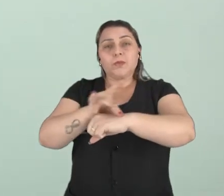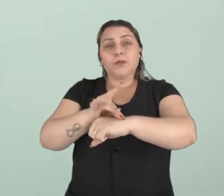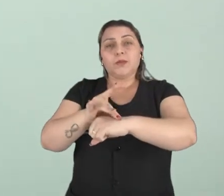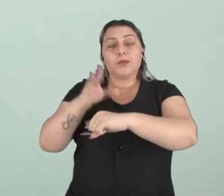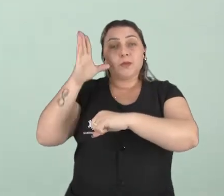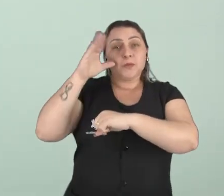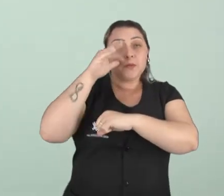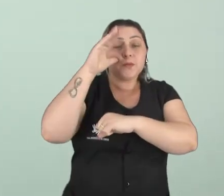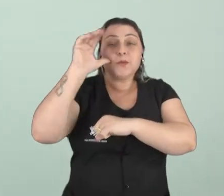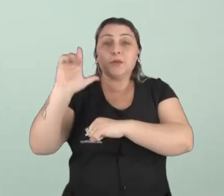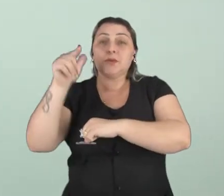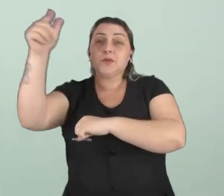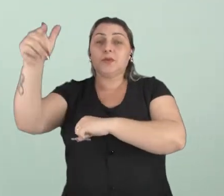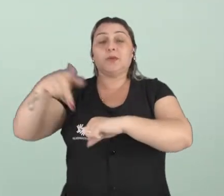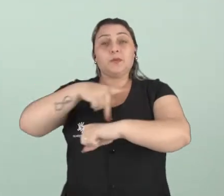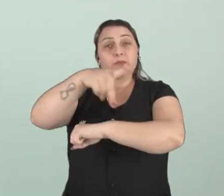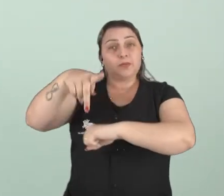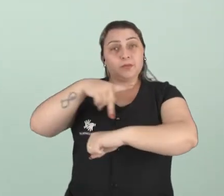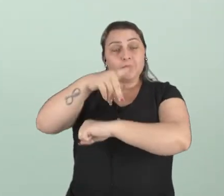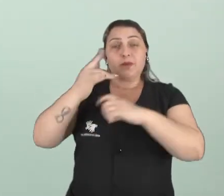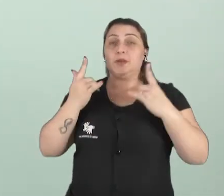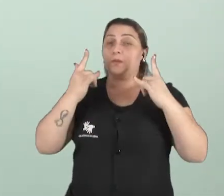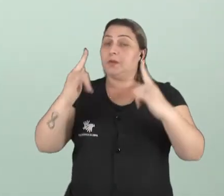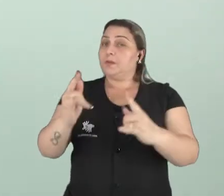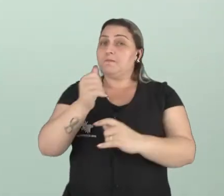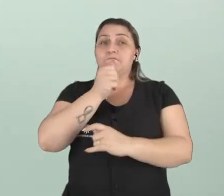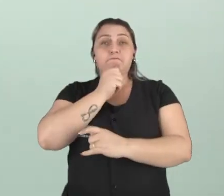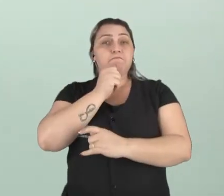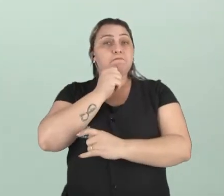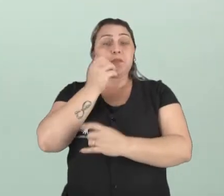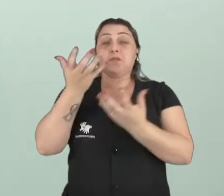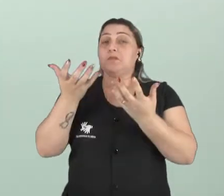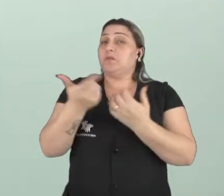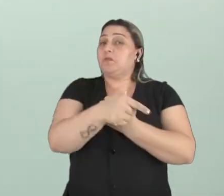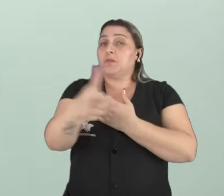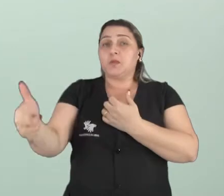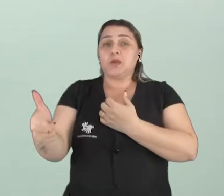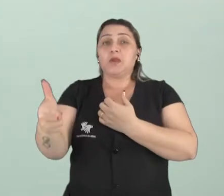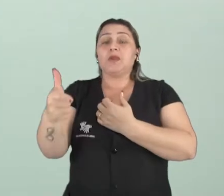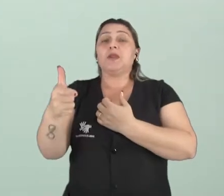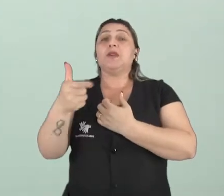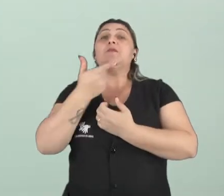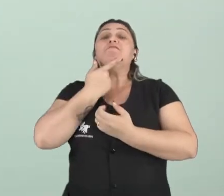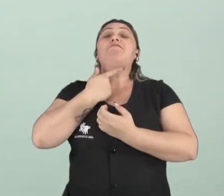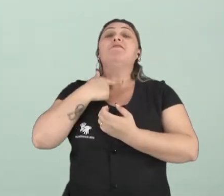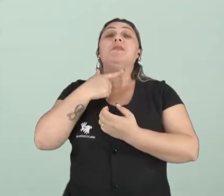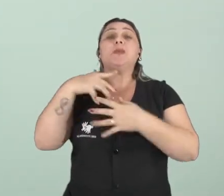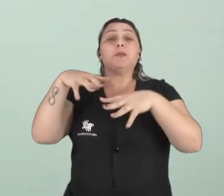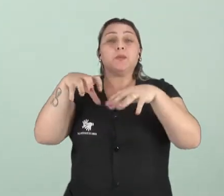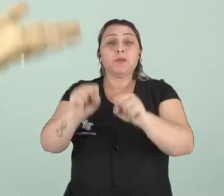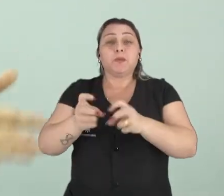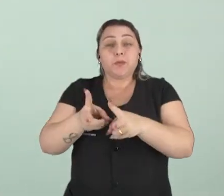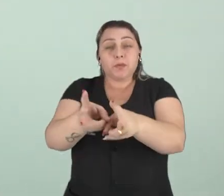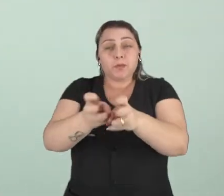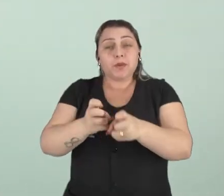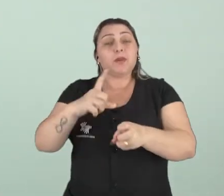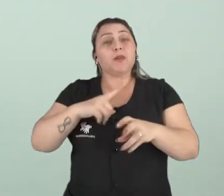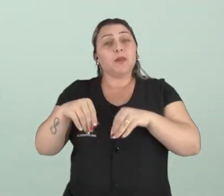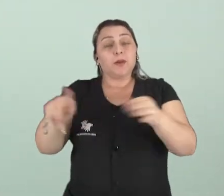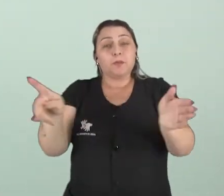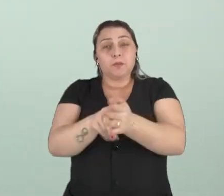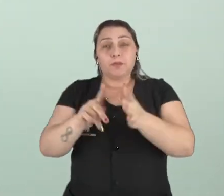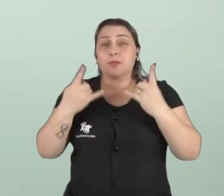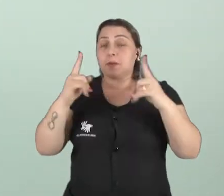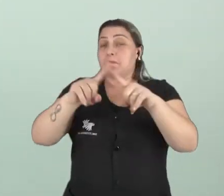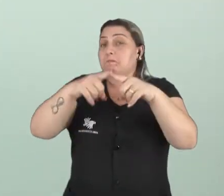ser direcionados, os olhares, e a Bolívia até então, ela não mostrou interesse porque era uma região despovoada. Era assim uma terra que pertencia à